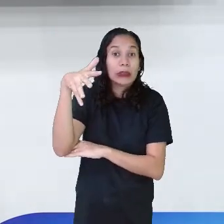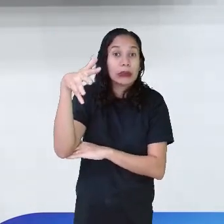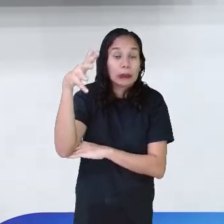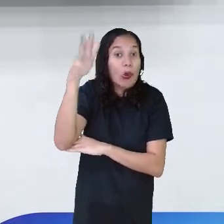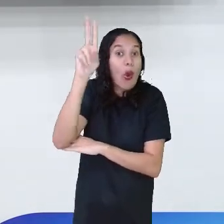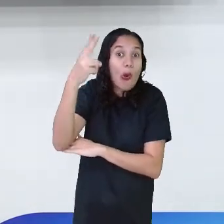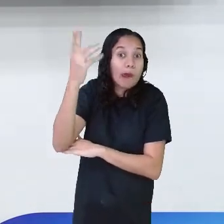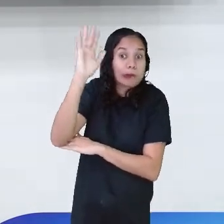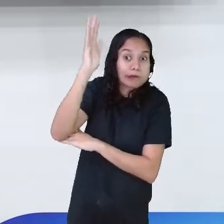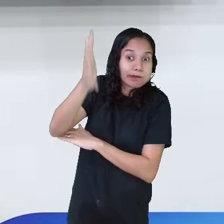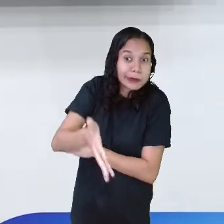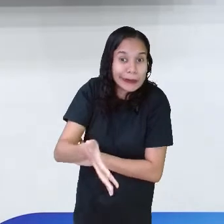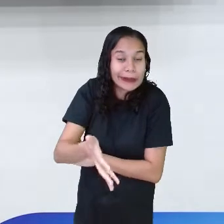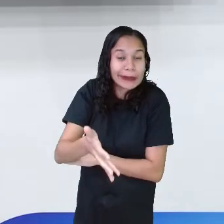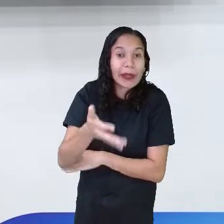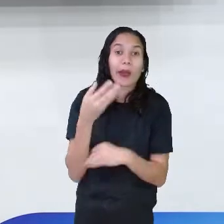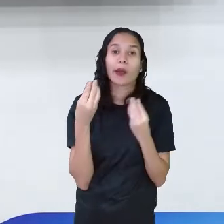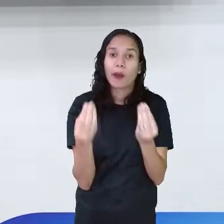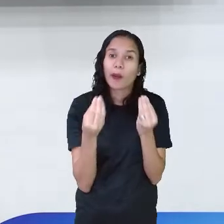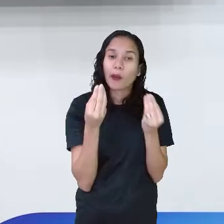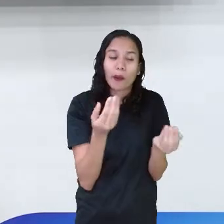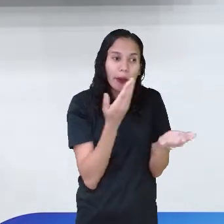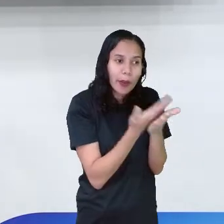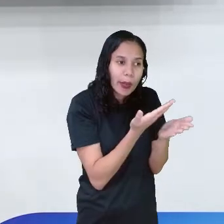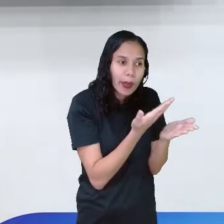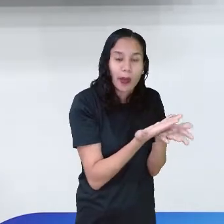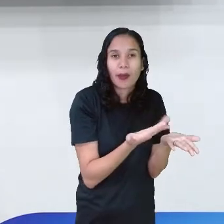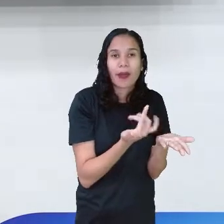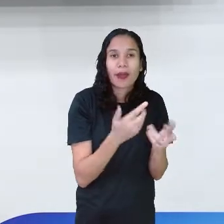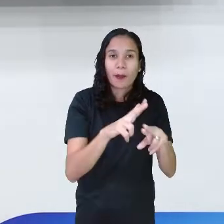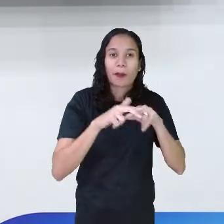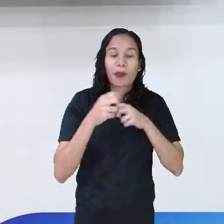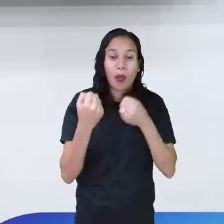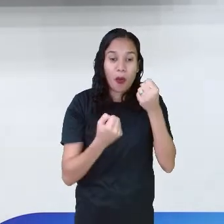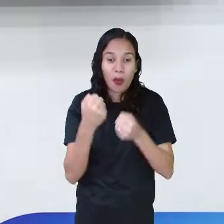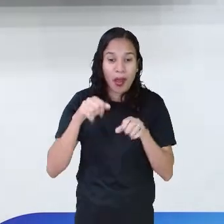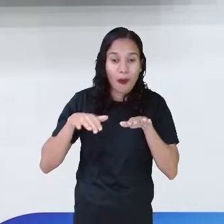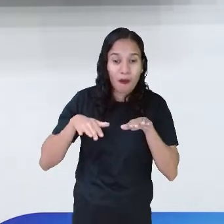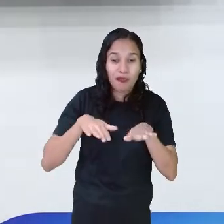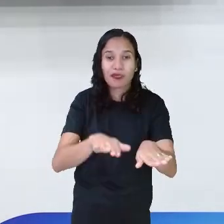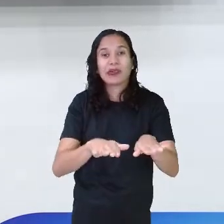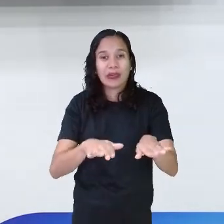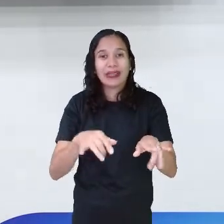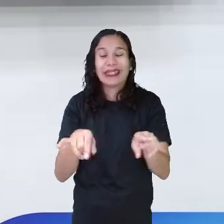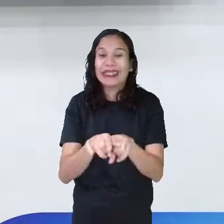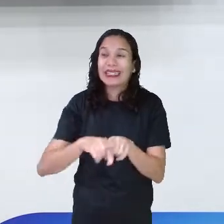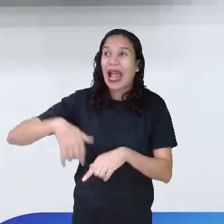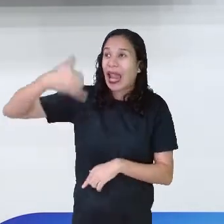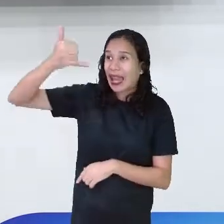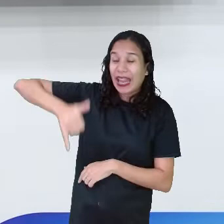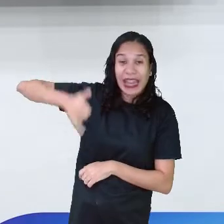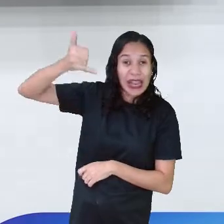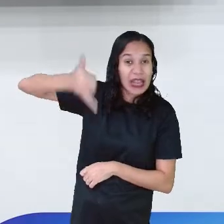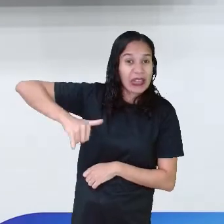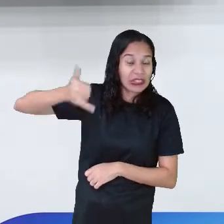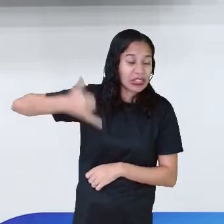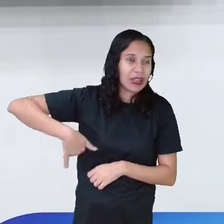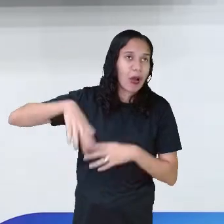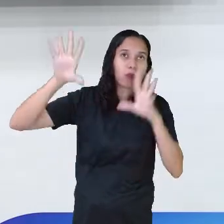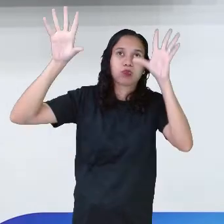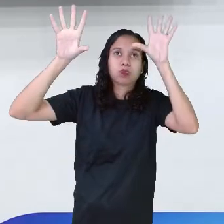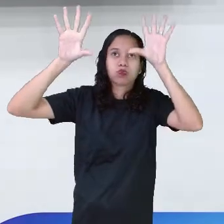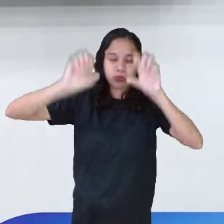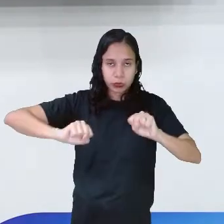toda, e não tem como ter aula, porque o trânsito não está passando. Quando cai a árvore, geralmente mexe com energia, né, porque mexe naqueles fios